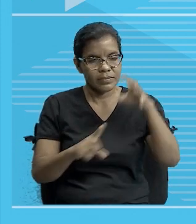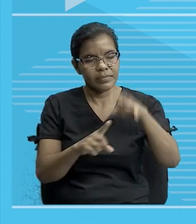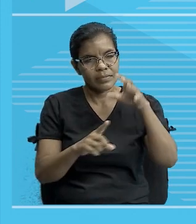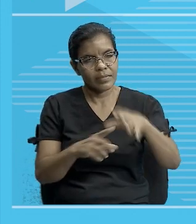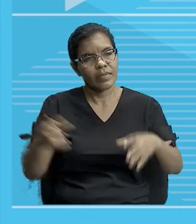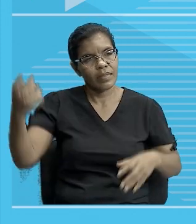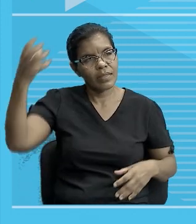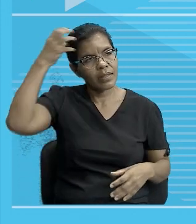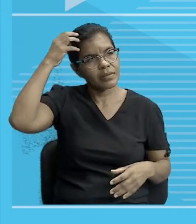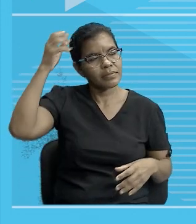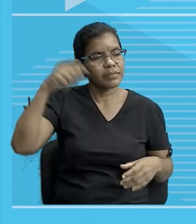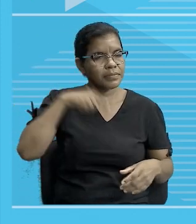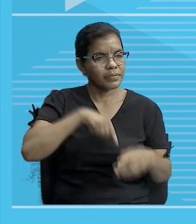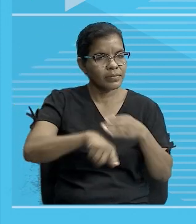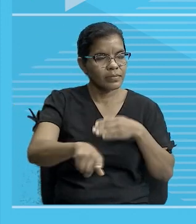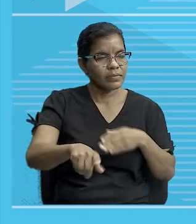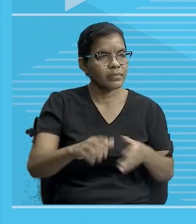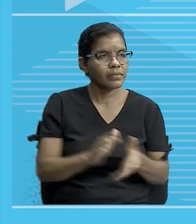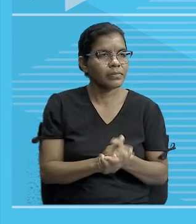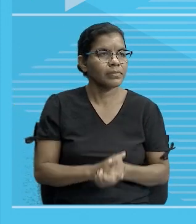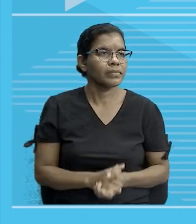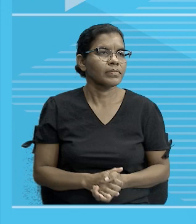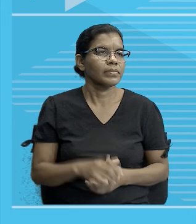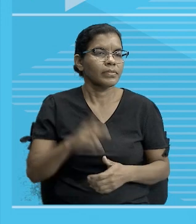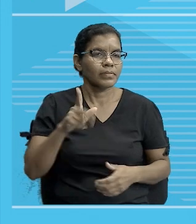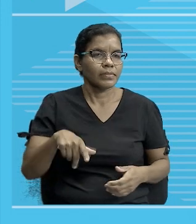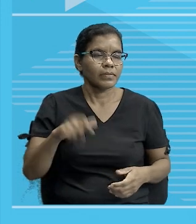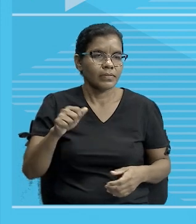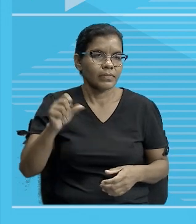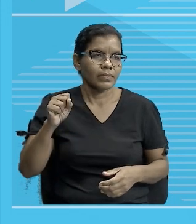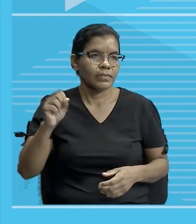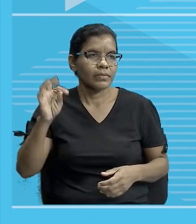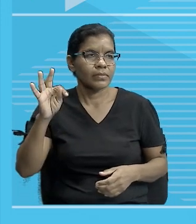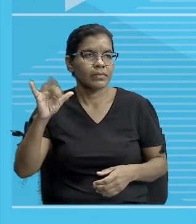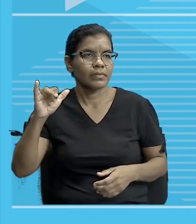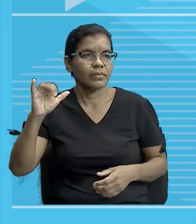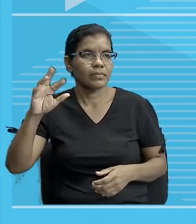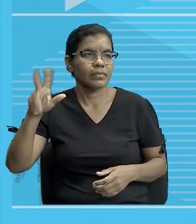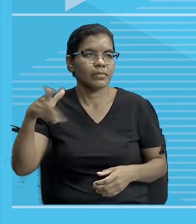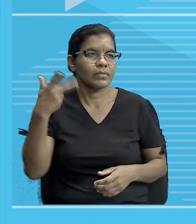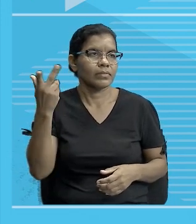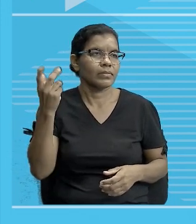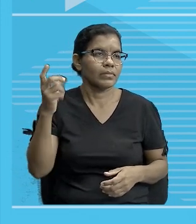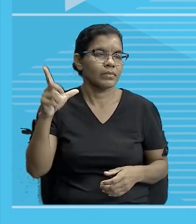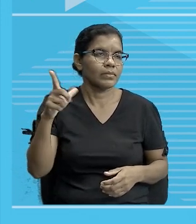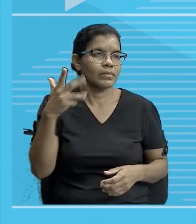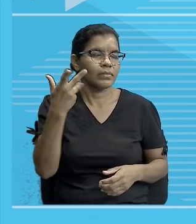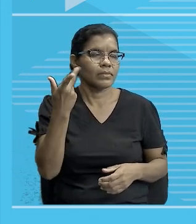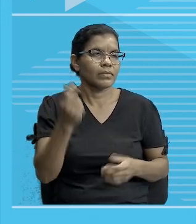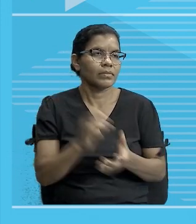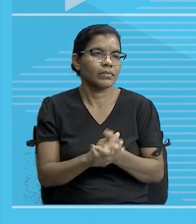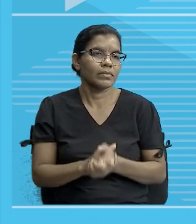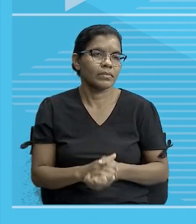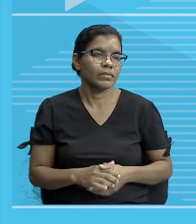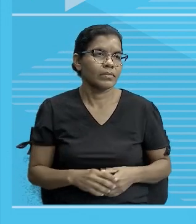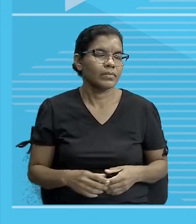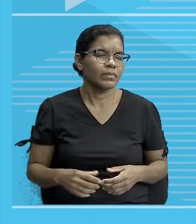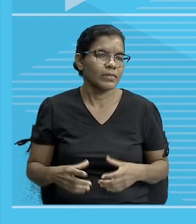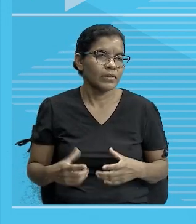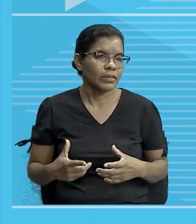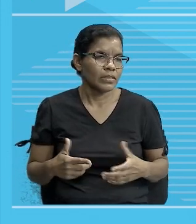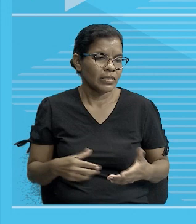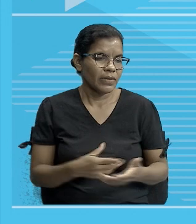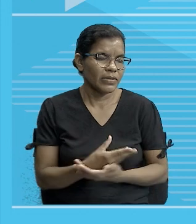rei, eram colocados lá. A Bastilha. Eita, meu amigo, só que a Bastilha estava cheia de arma. E